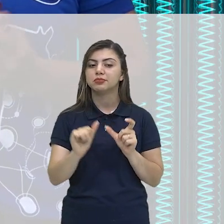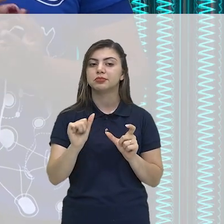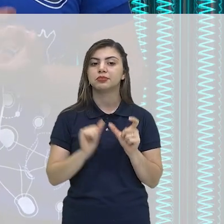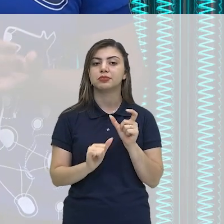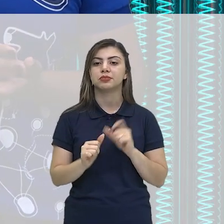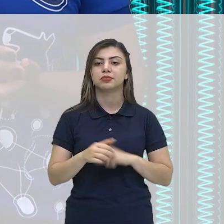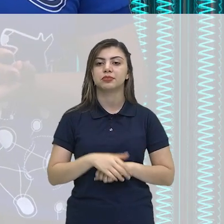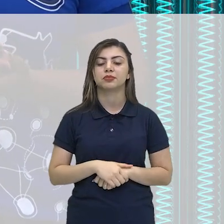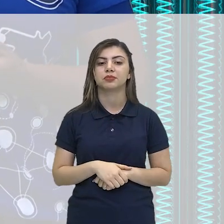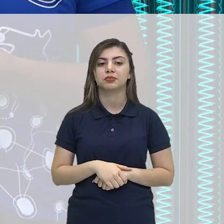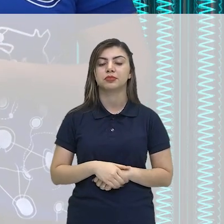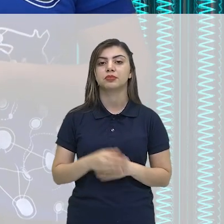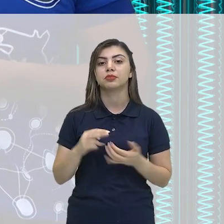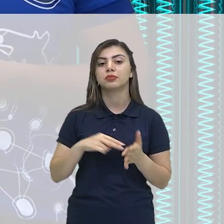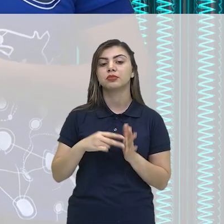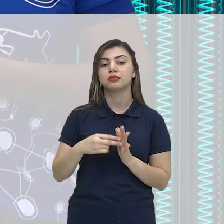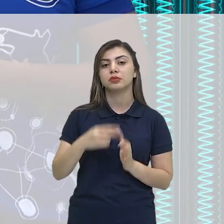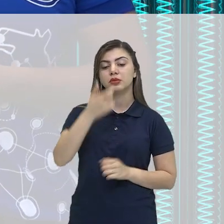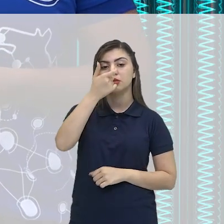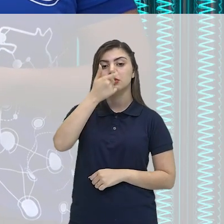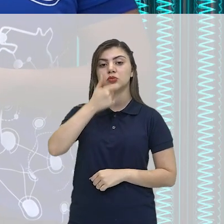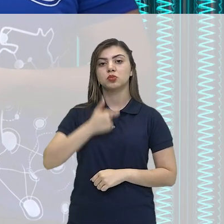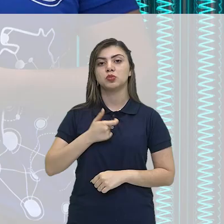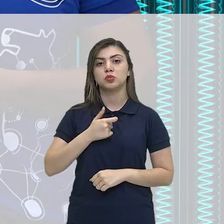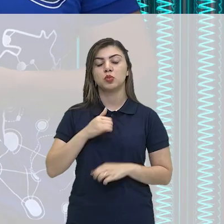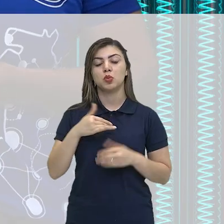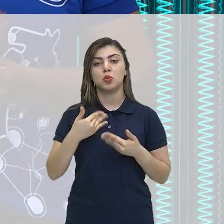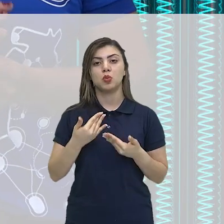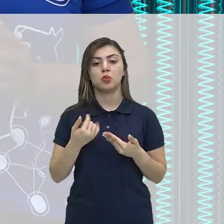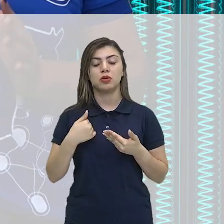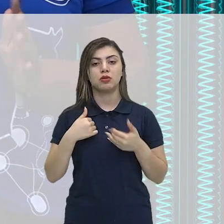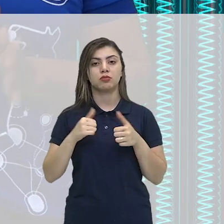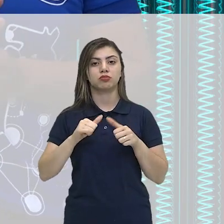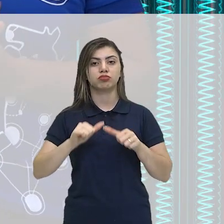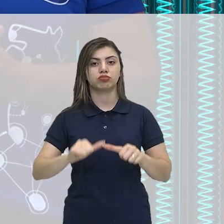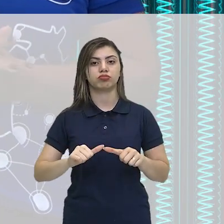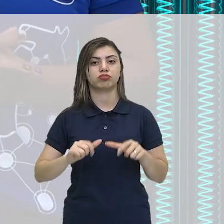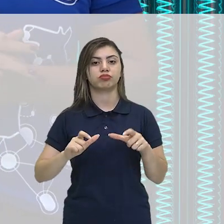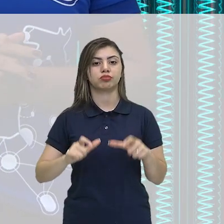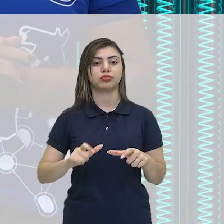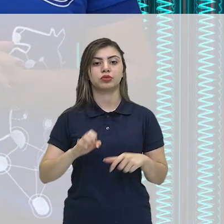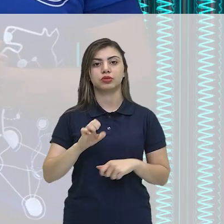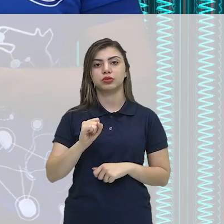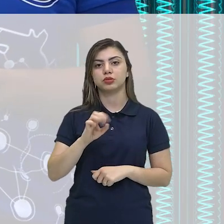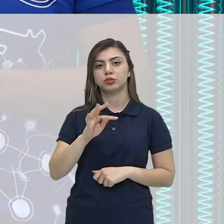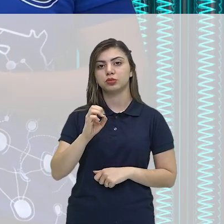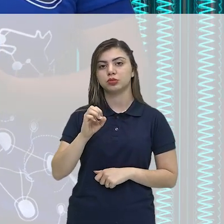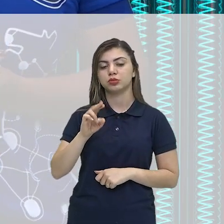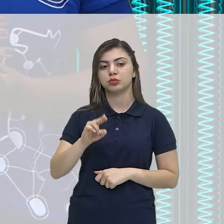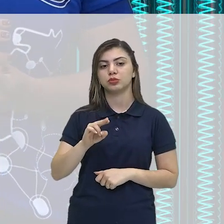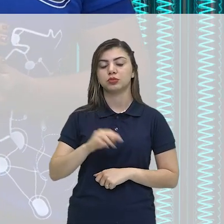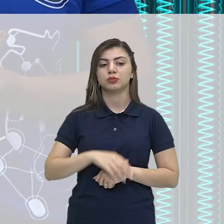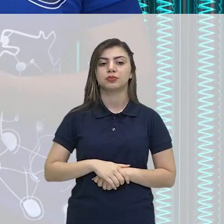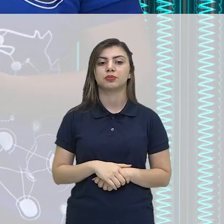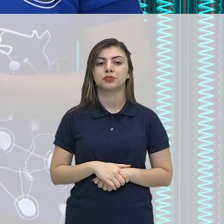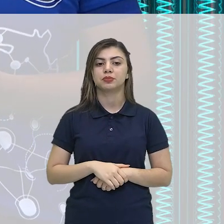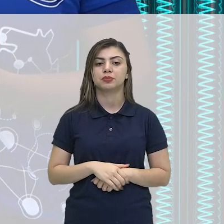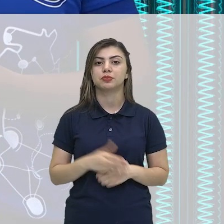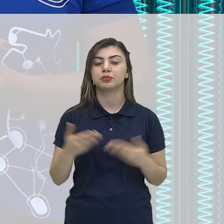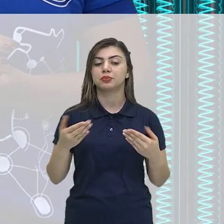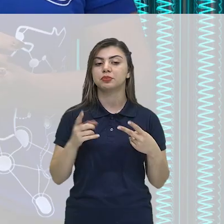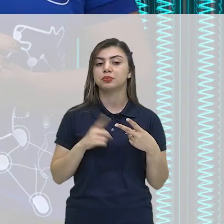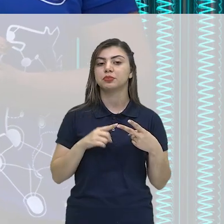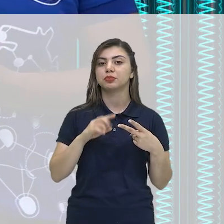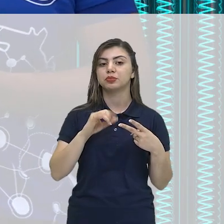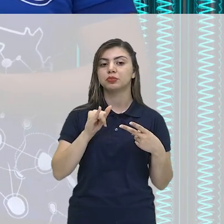certo? E ele quer dizer eu sou ou eu estou. Vamos ver toda a conjugação dele agora. Na sequência eu tenho